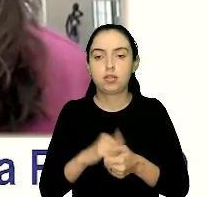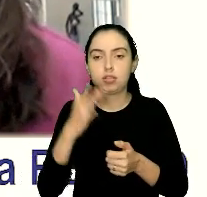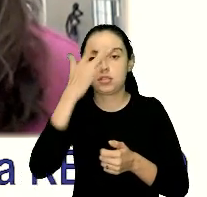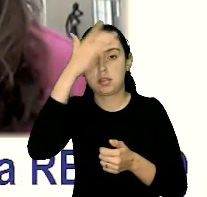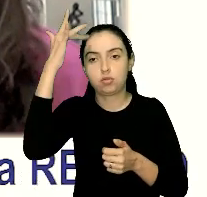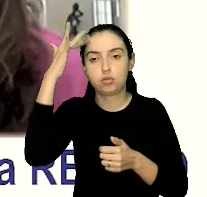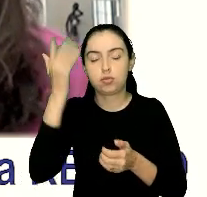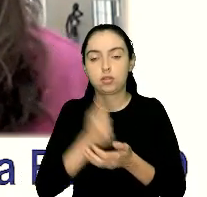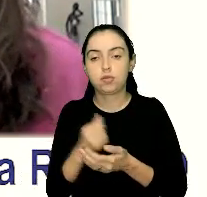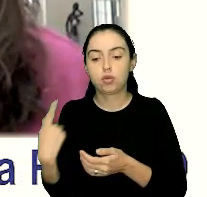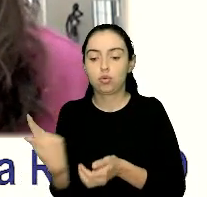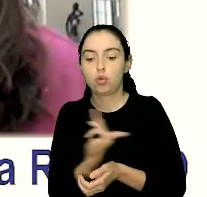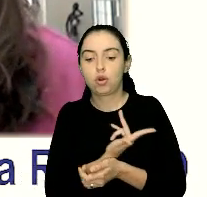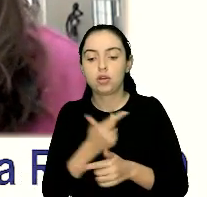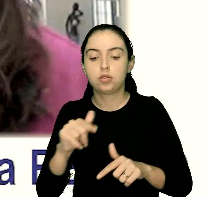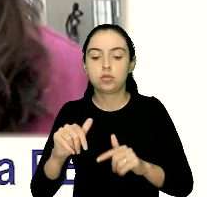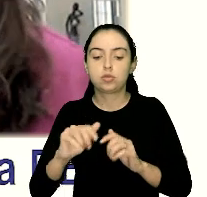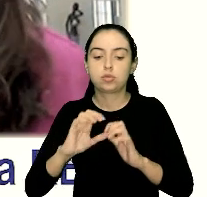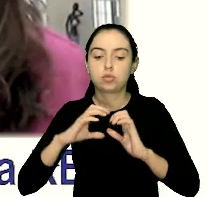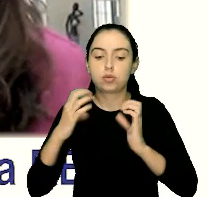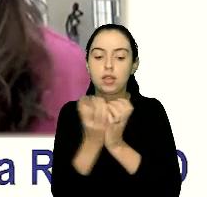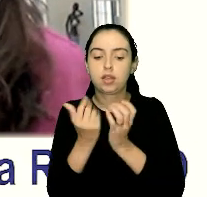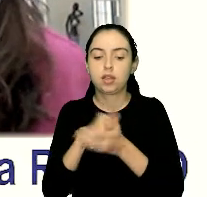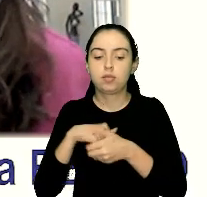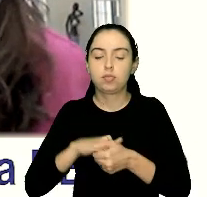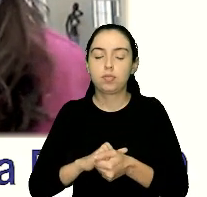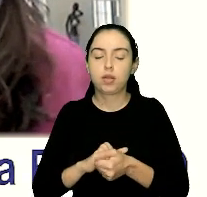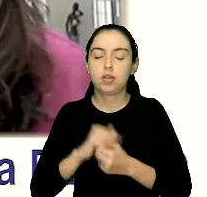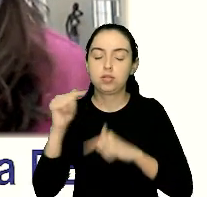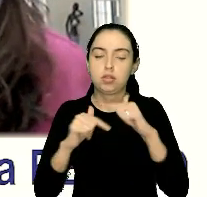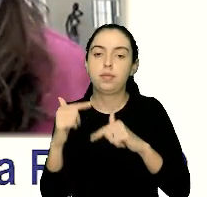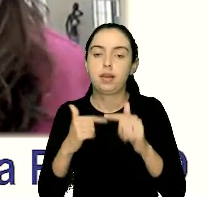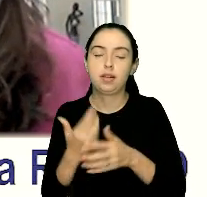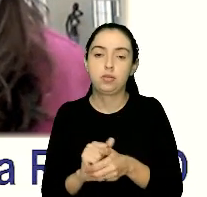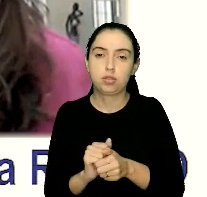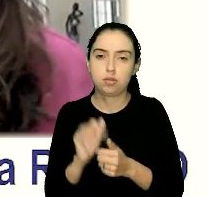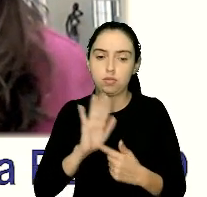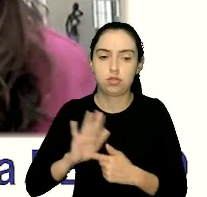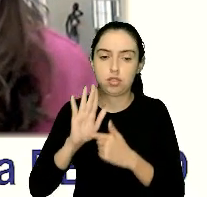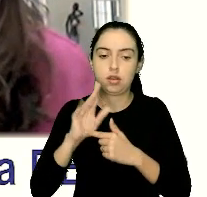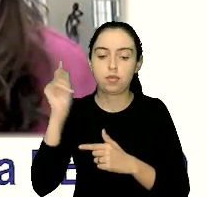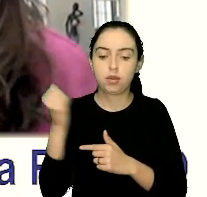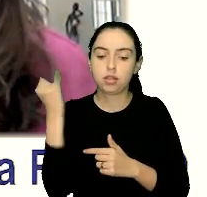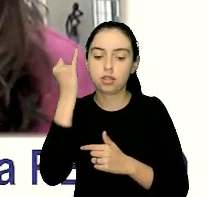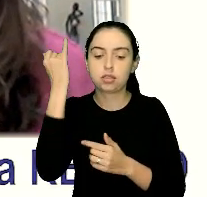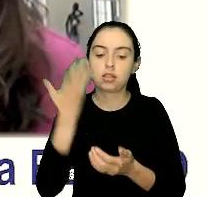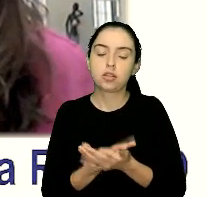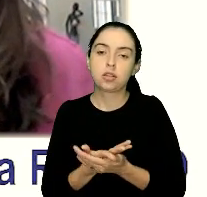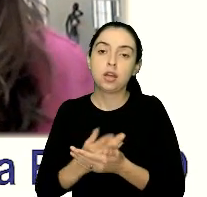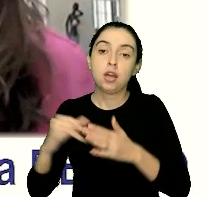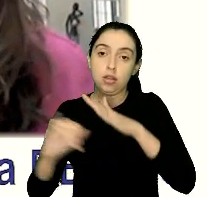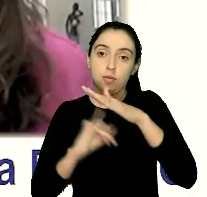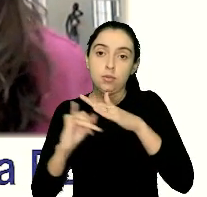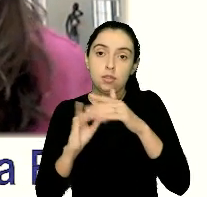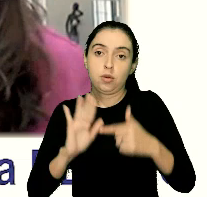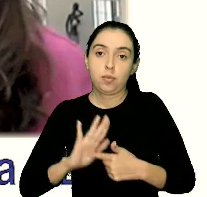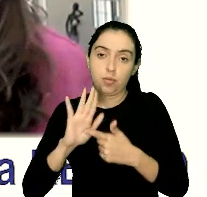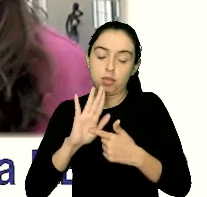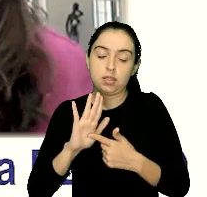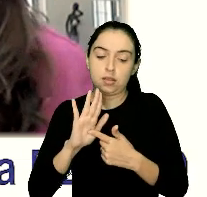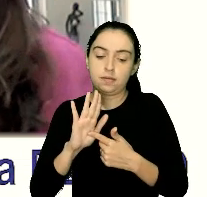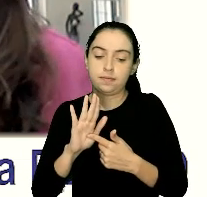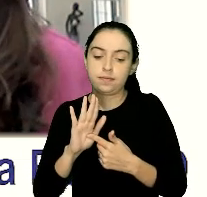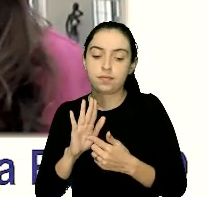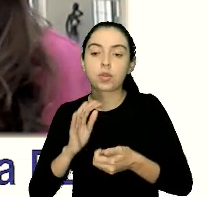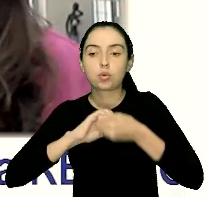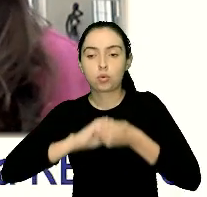técnico, o que mostra a relevância e a importância que a instituição dá. Eu gostaria de cumprimentar a